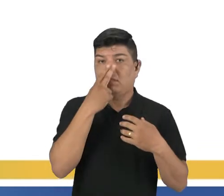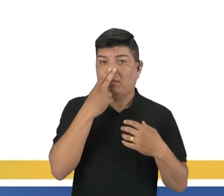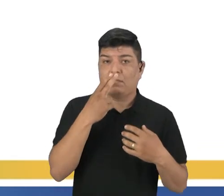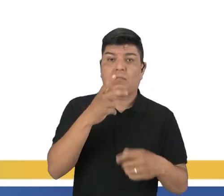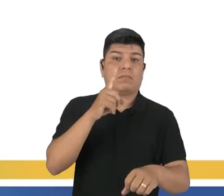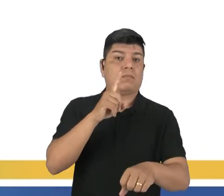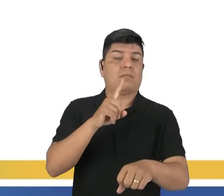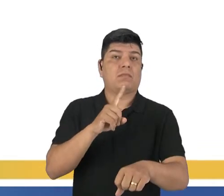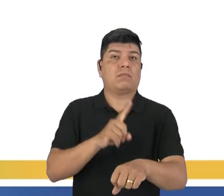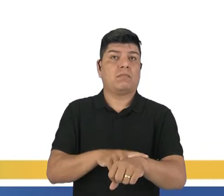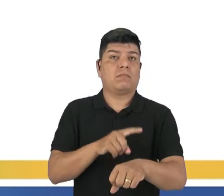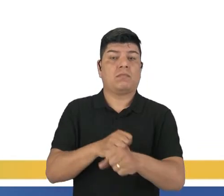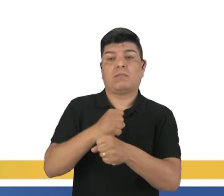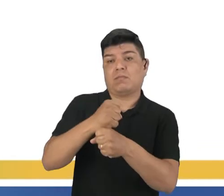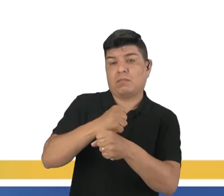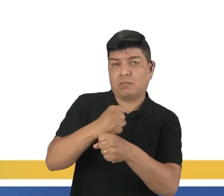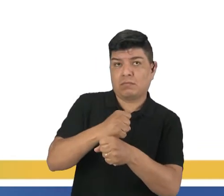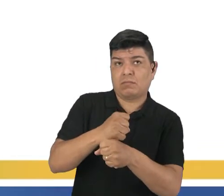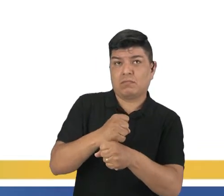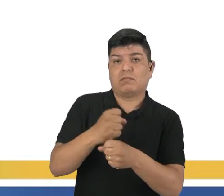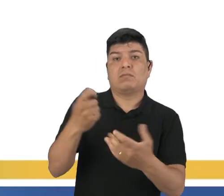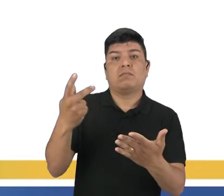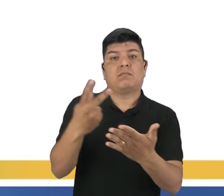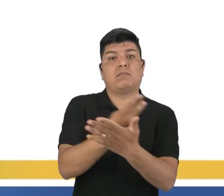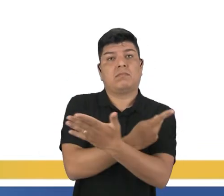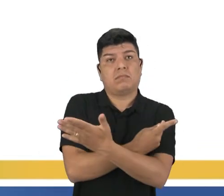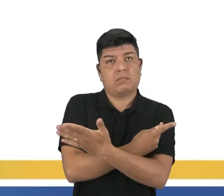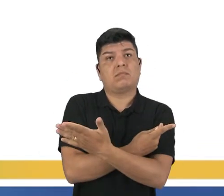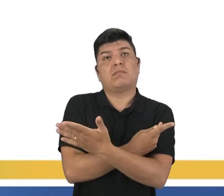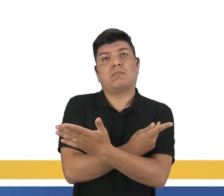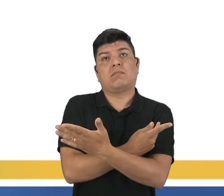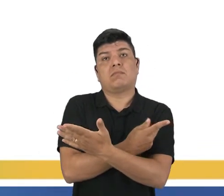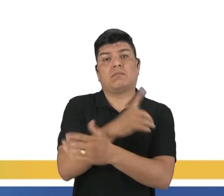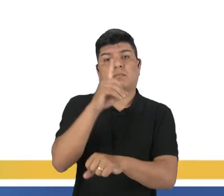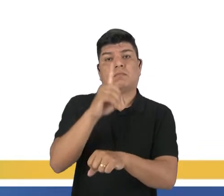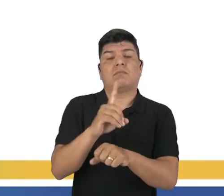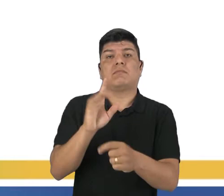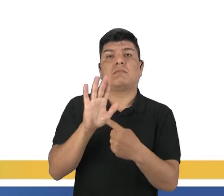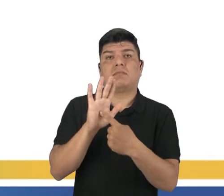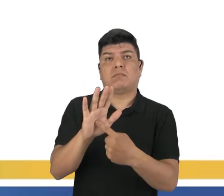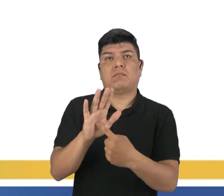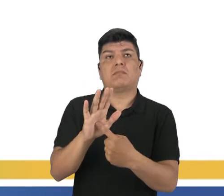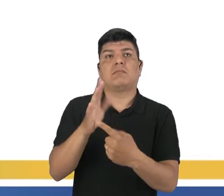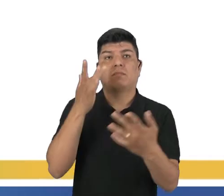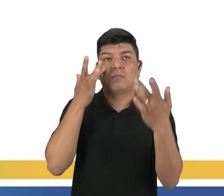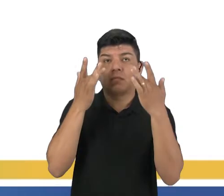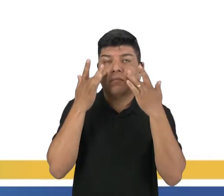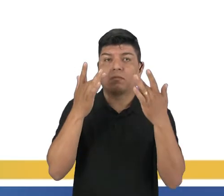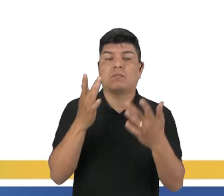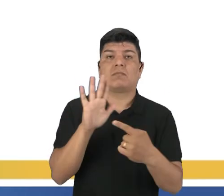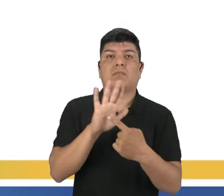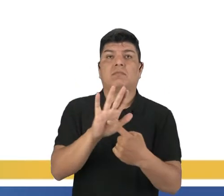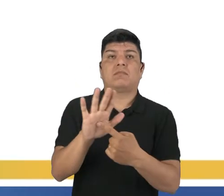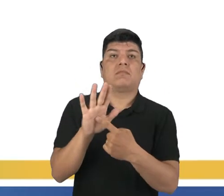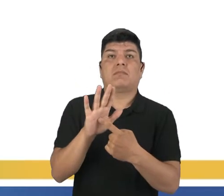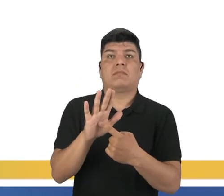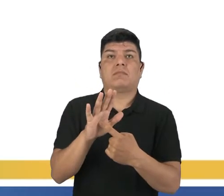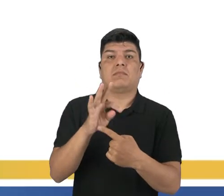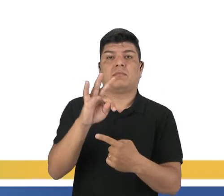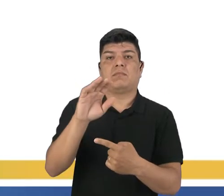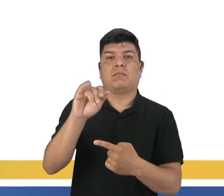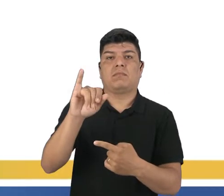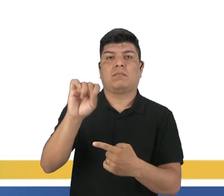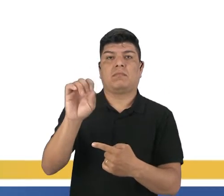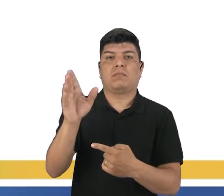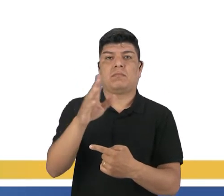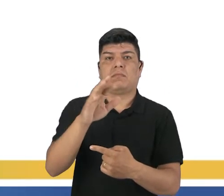que acontece a ação ou com o simbolismo que o diretor queira dar à cena. E eu coloquei aí para vocês a Thaís Araújo,